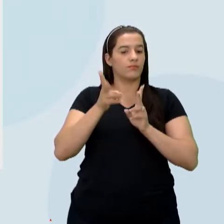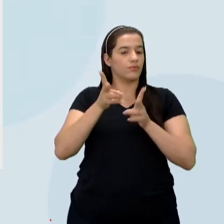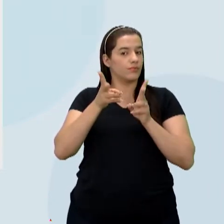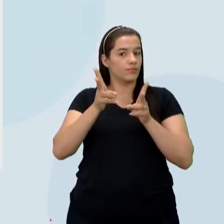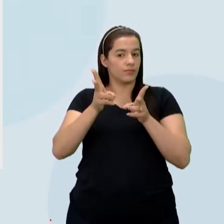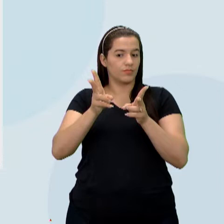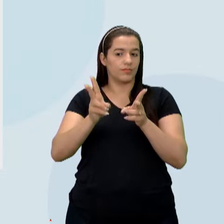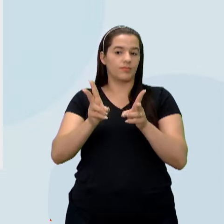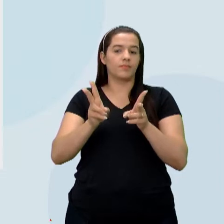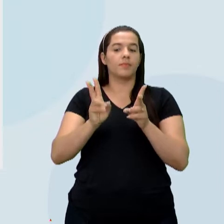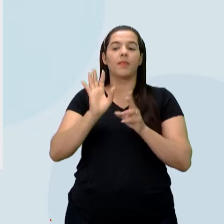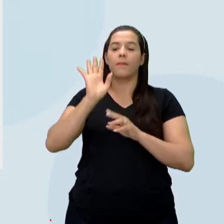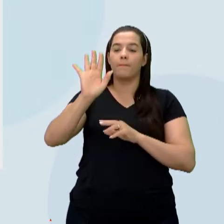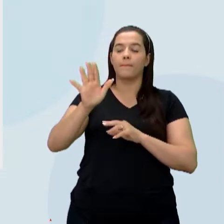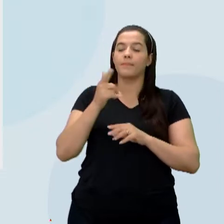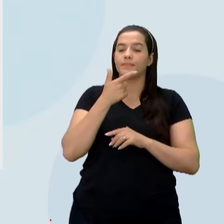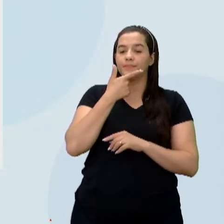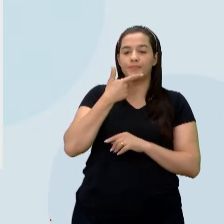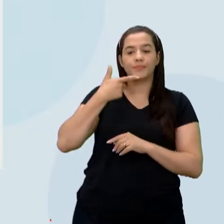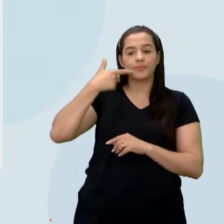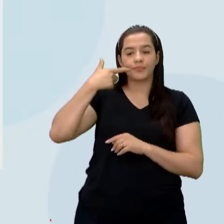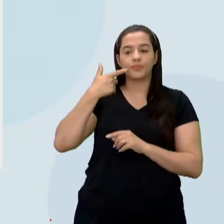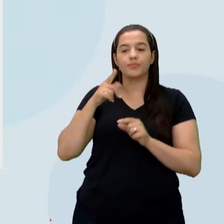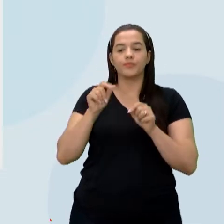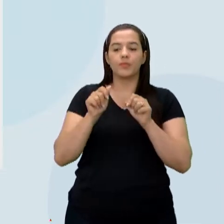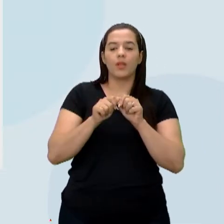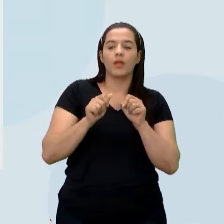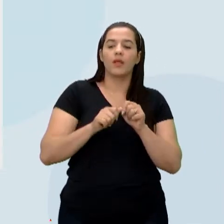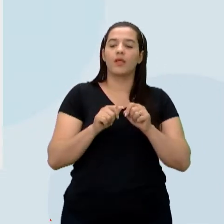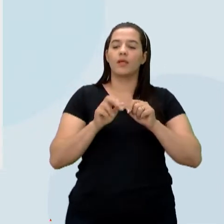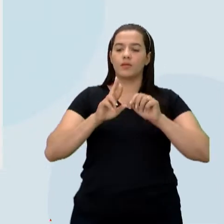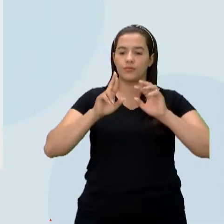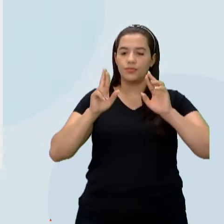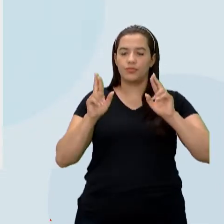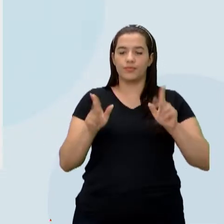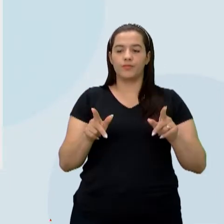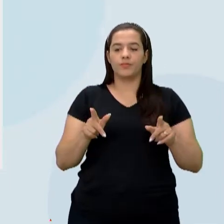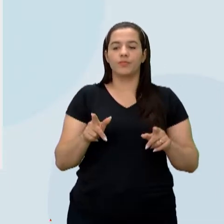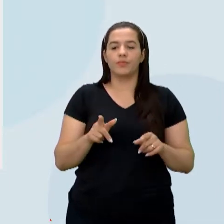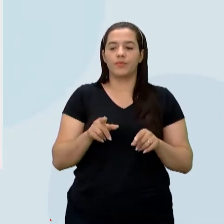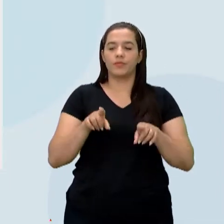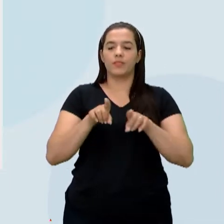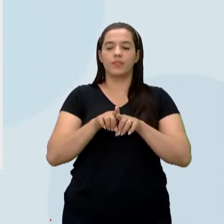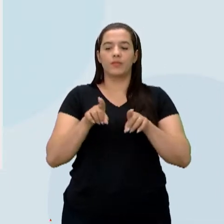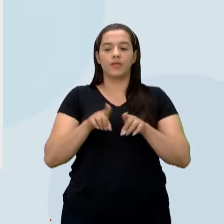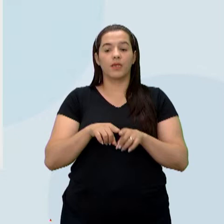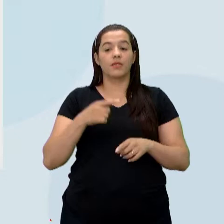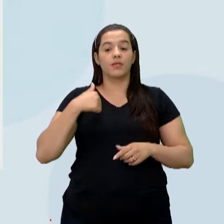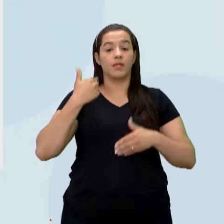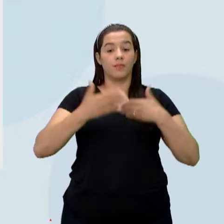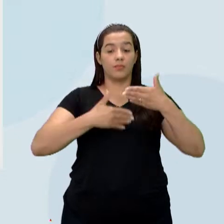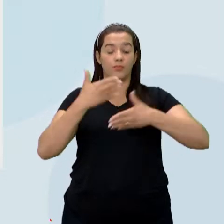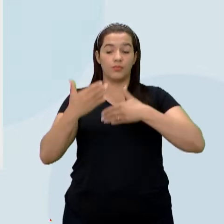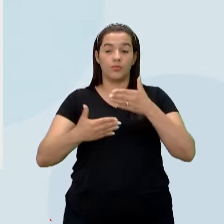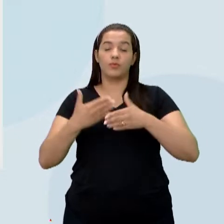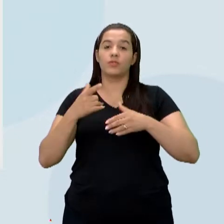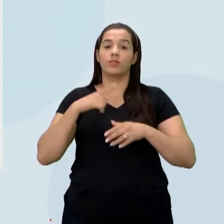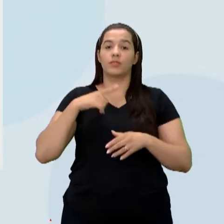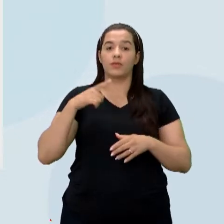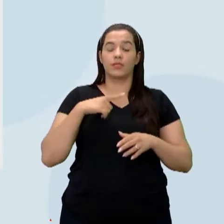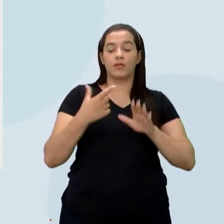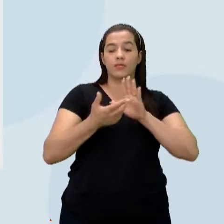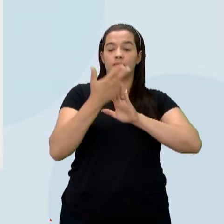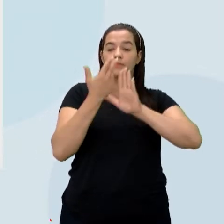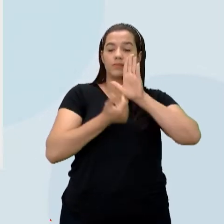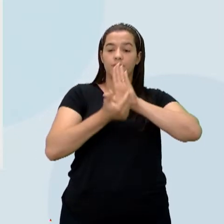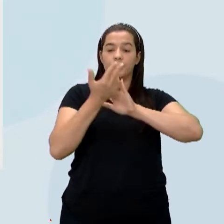o mesmo. É mesmo. Mas esse sorrisinho, após a ação de desenhar no papel que